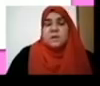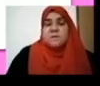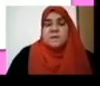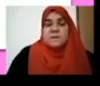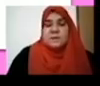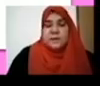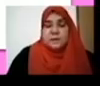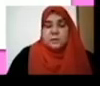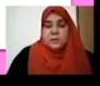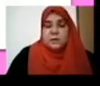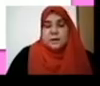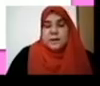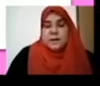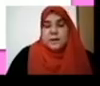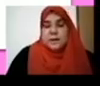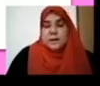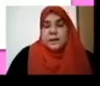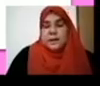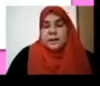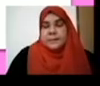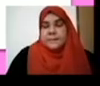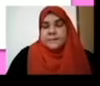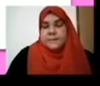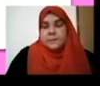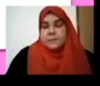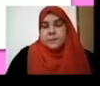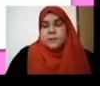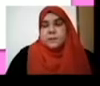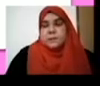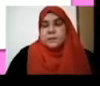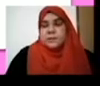algebricamente? Fazendo a